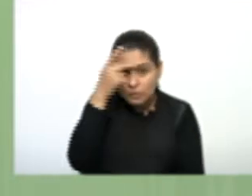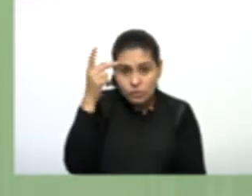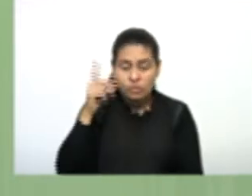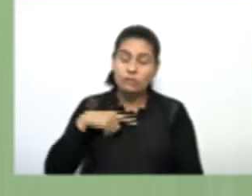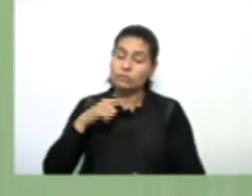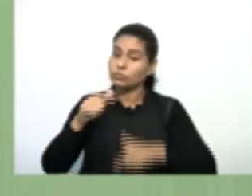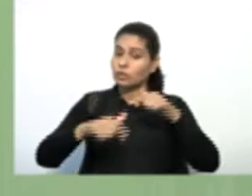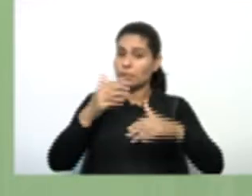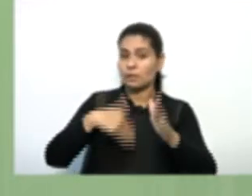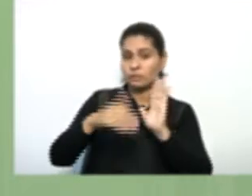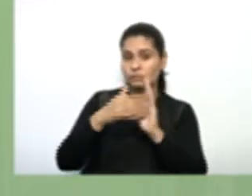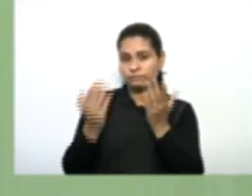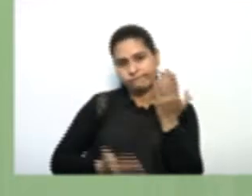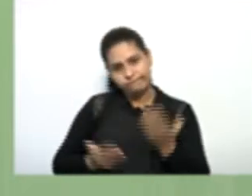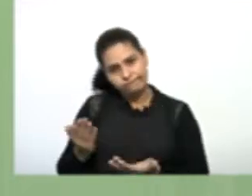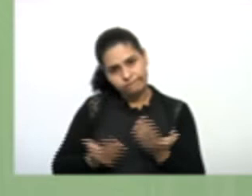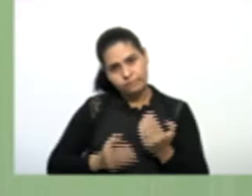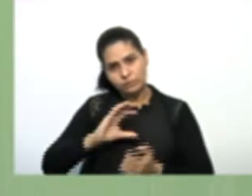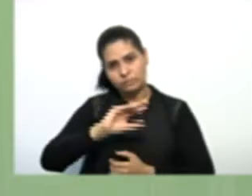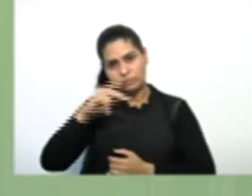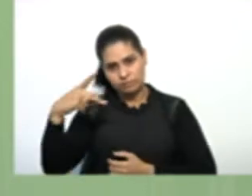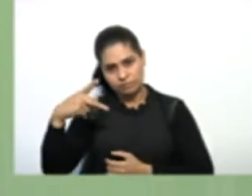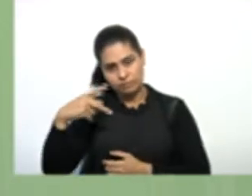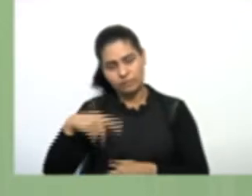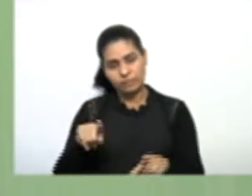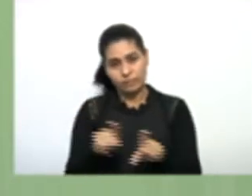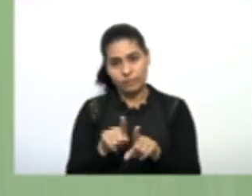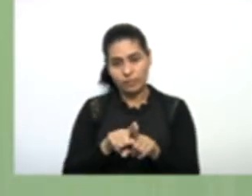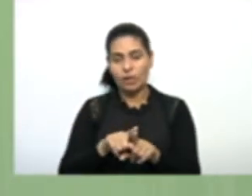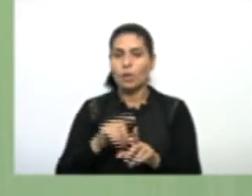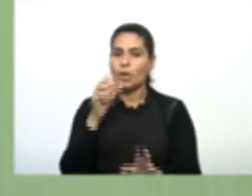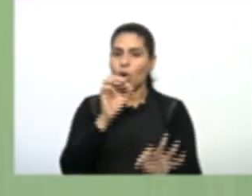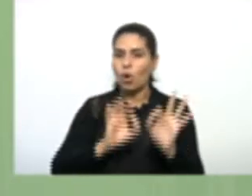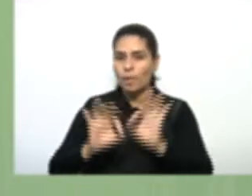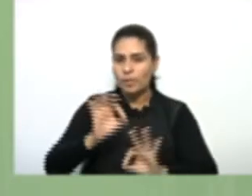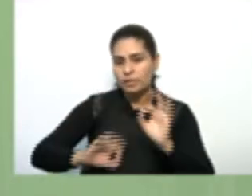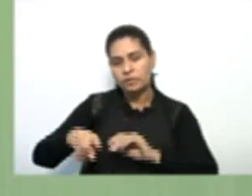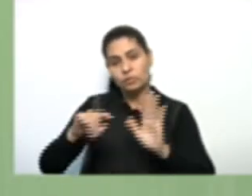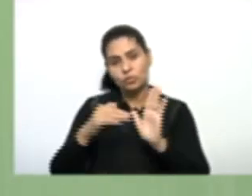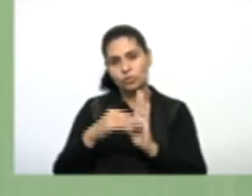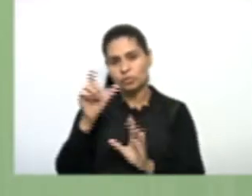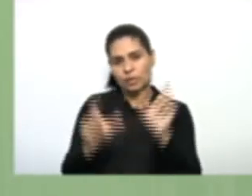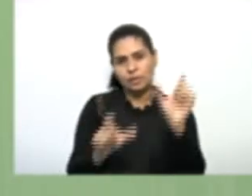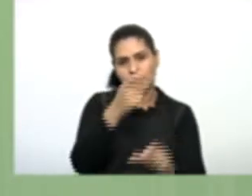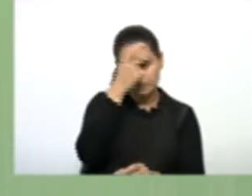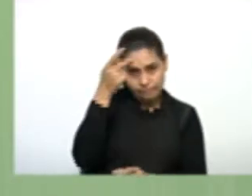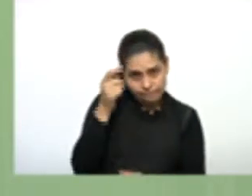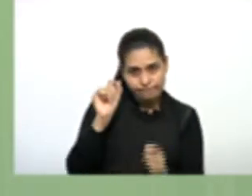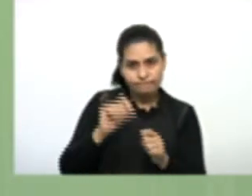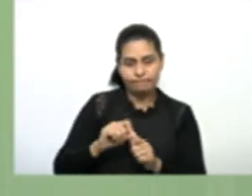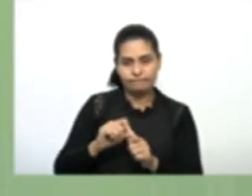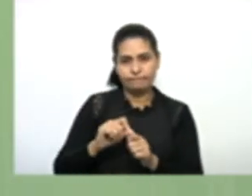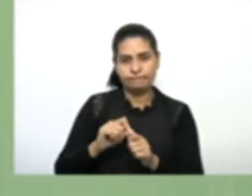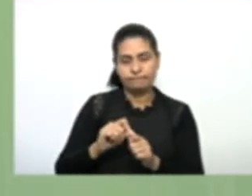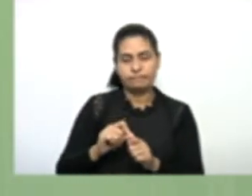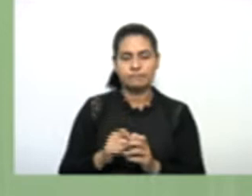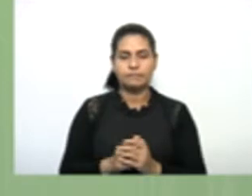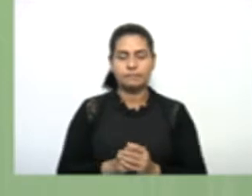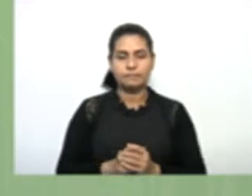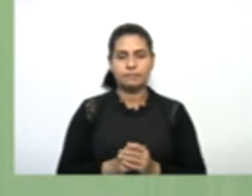serviços utilizados pelos cooperados da cooperativa, pelas operações realizadas por cada